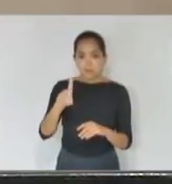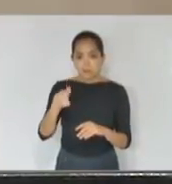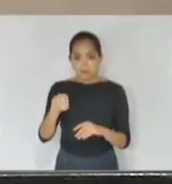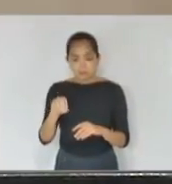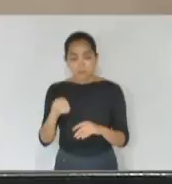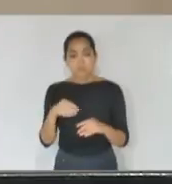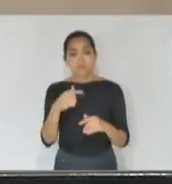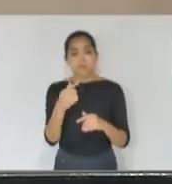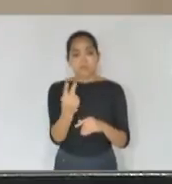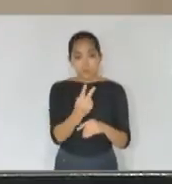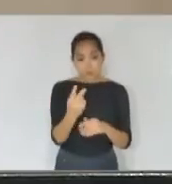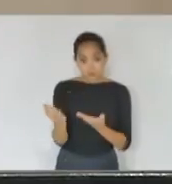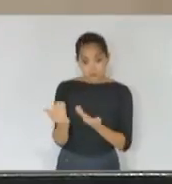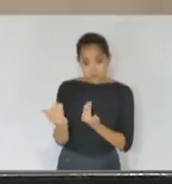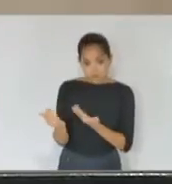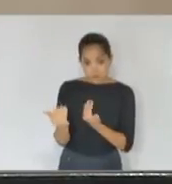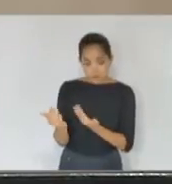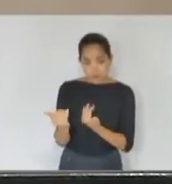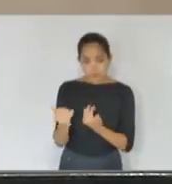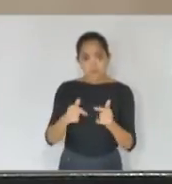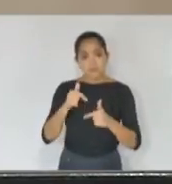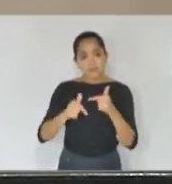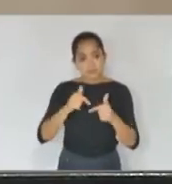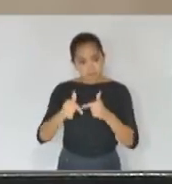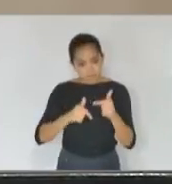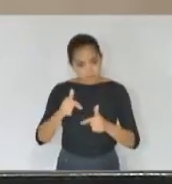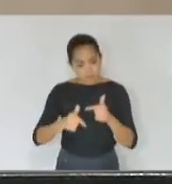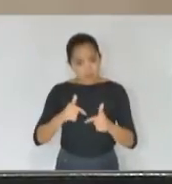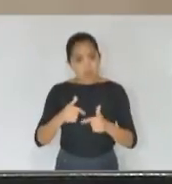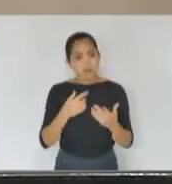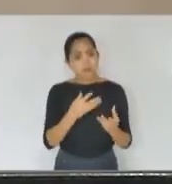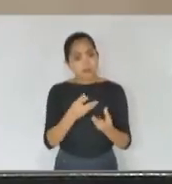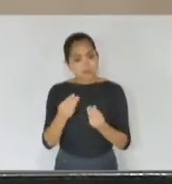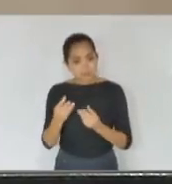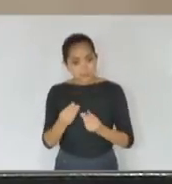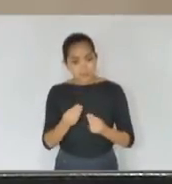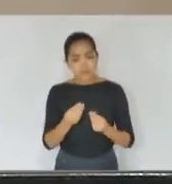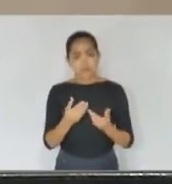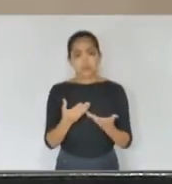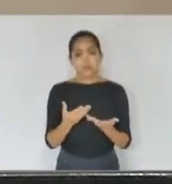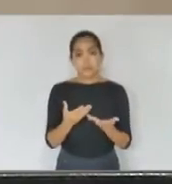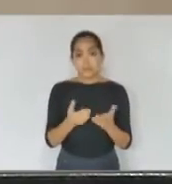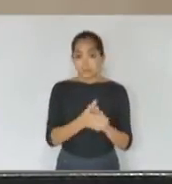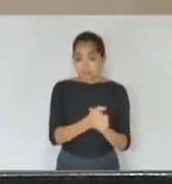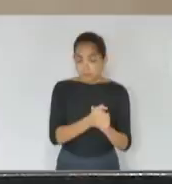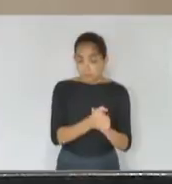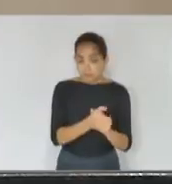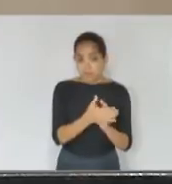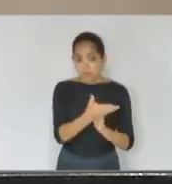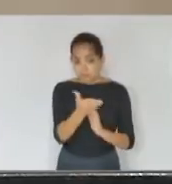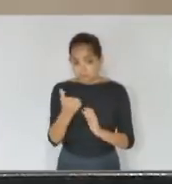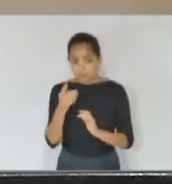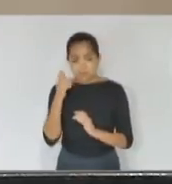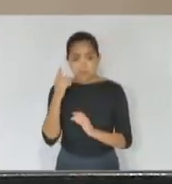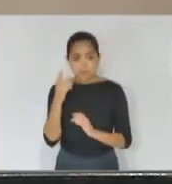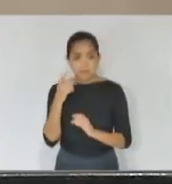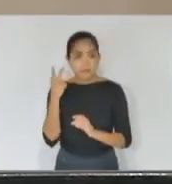2 jovens que trabalham muito pela cidade de Curitibanos. Também cumprimento os demais vereadores aqui presentes.